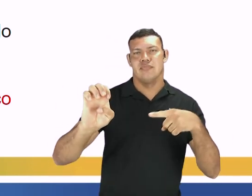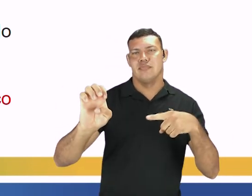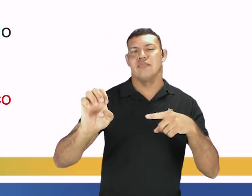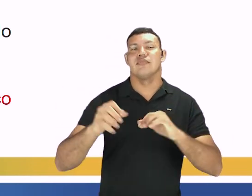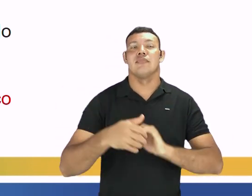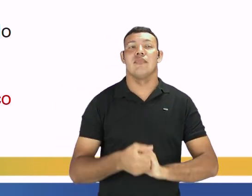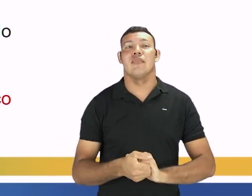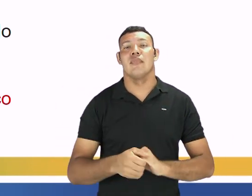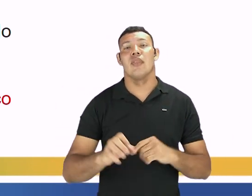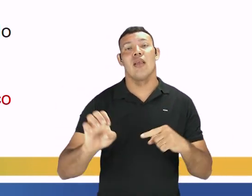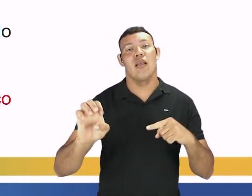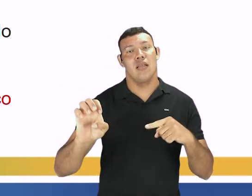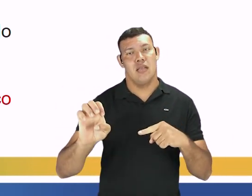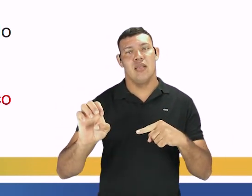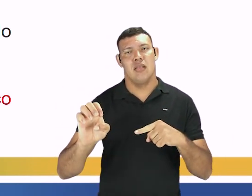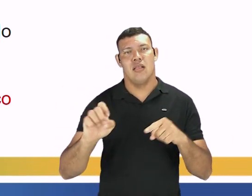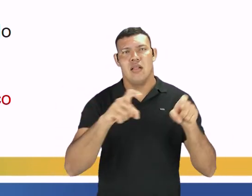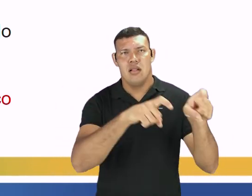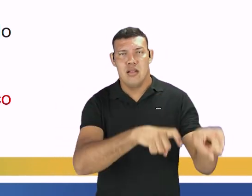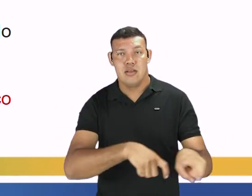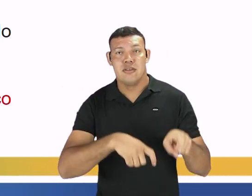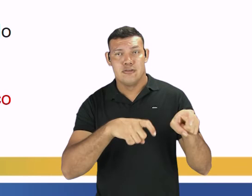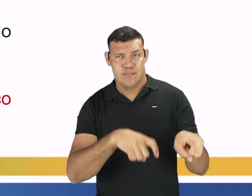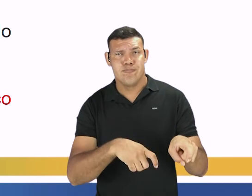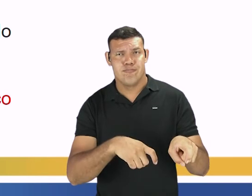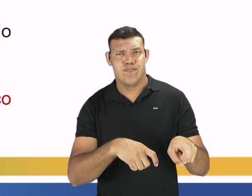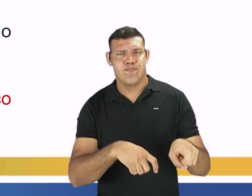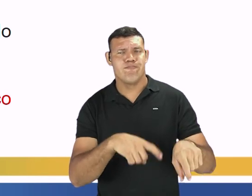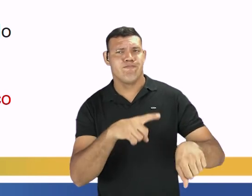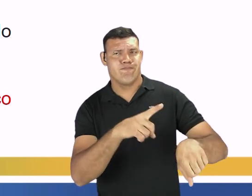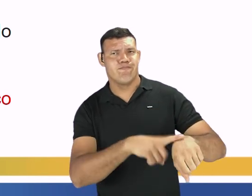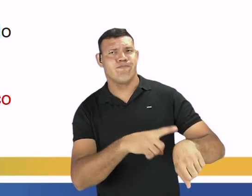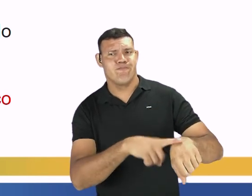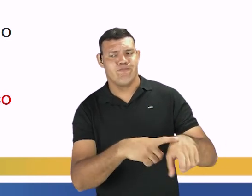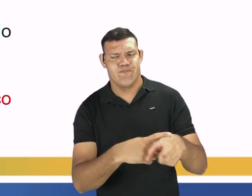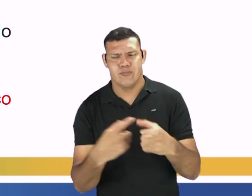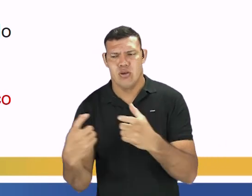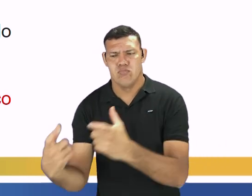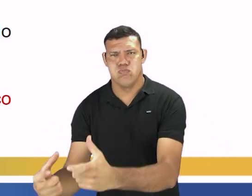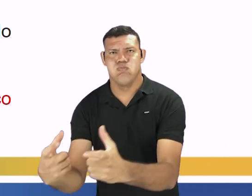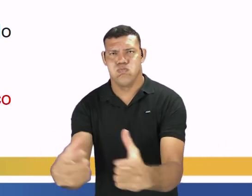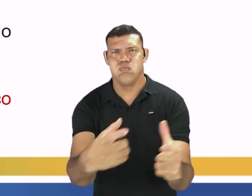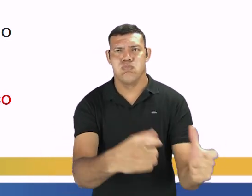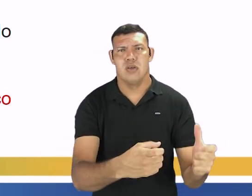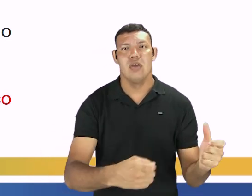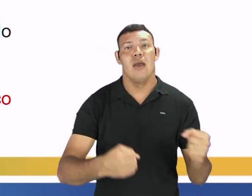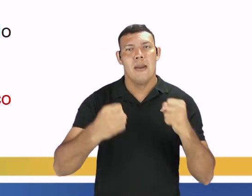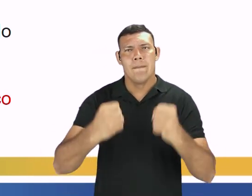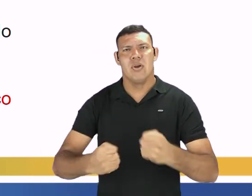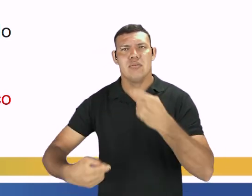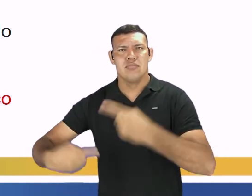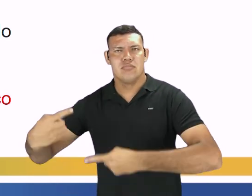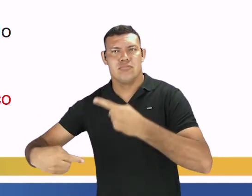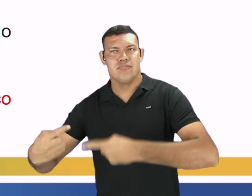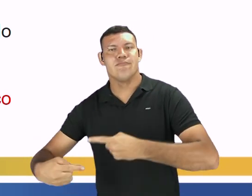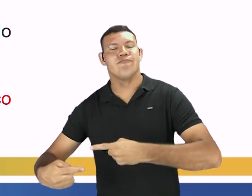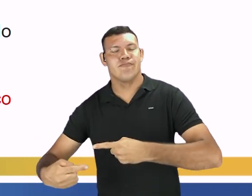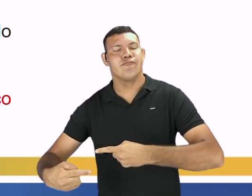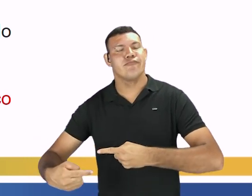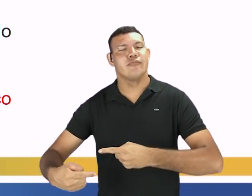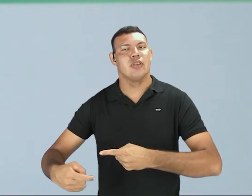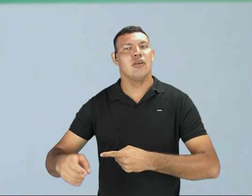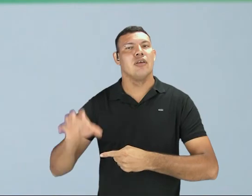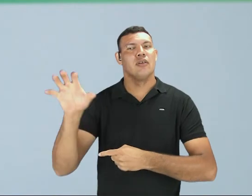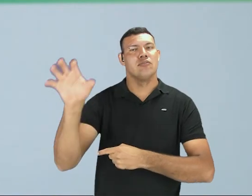E, agrária, marcada pela concentração da terra e do poder político local e regional, né?